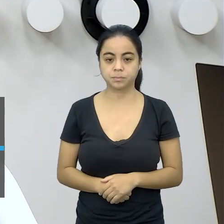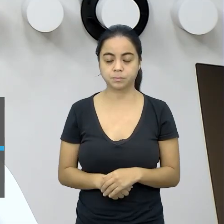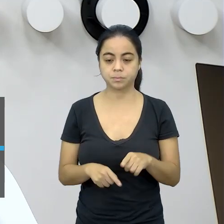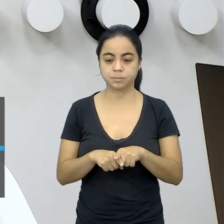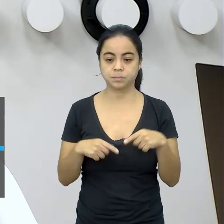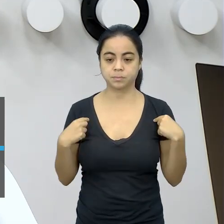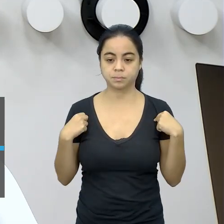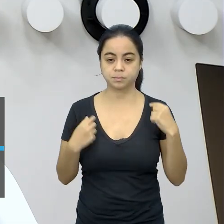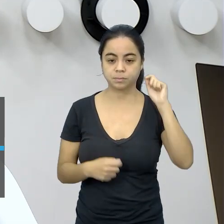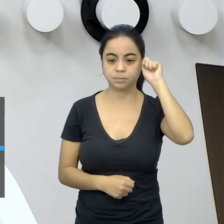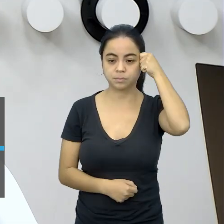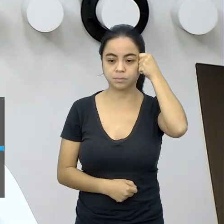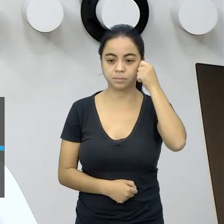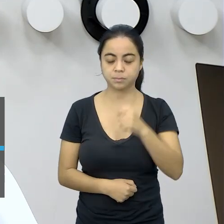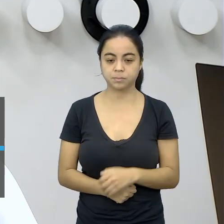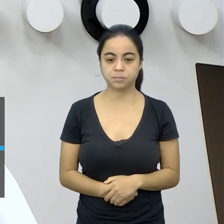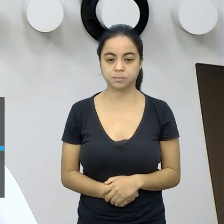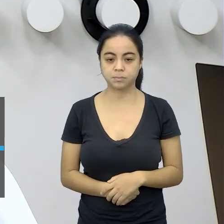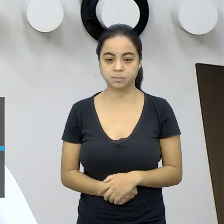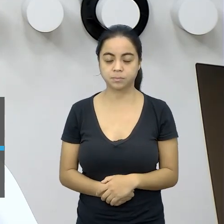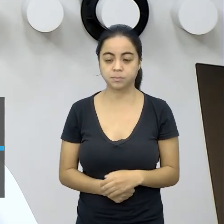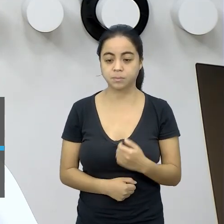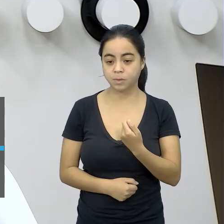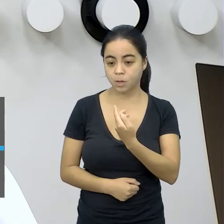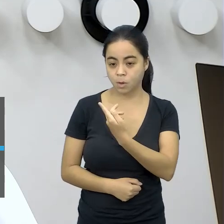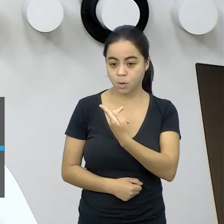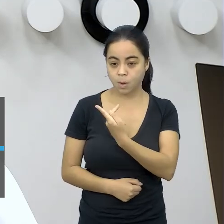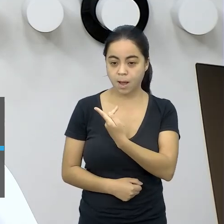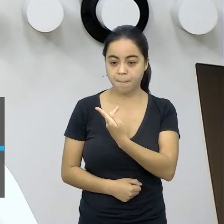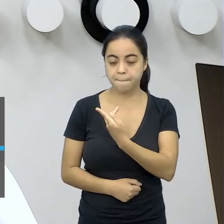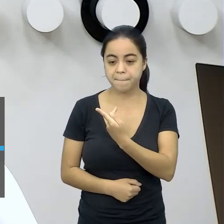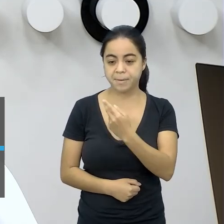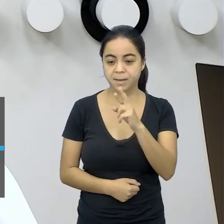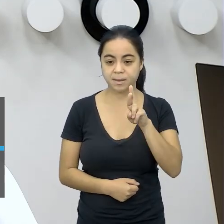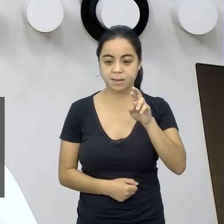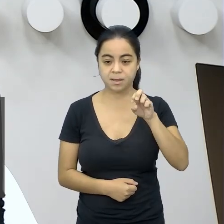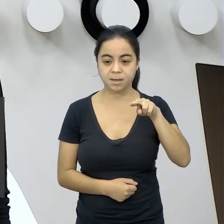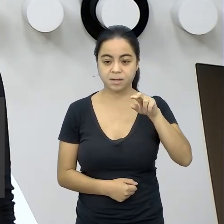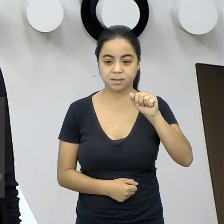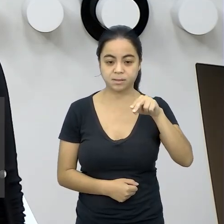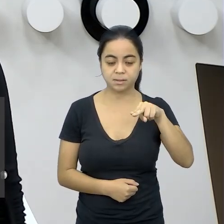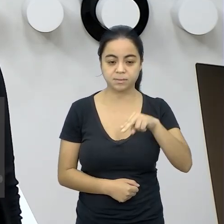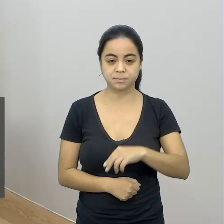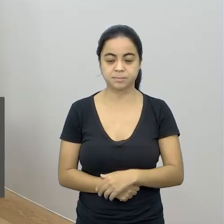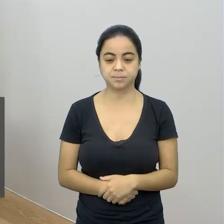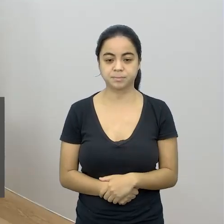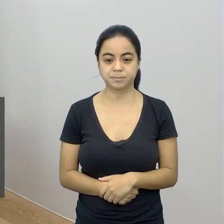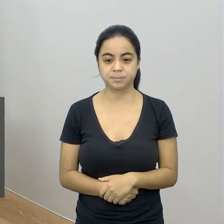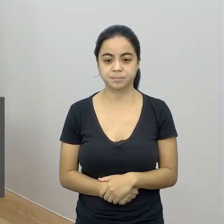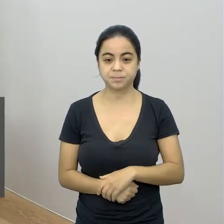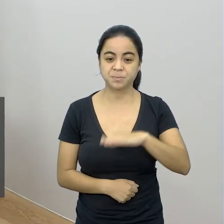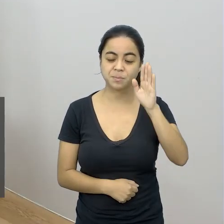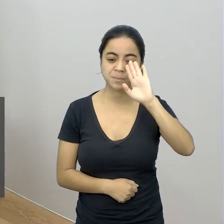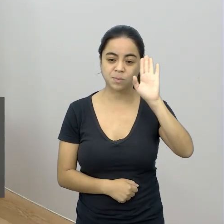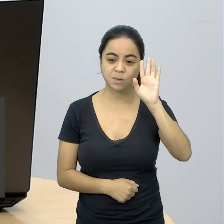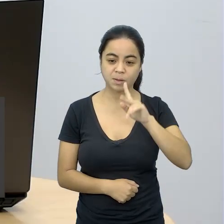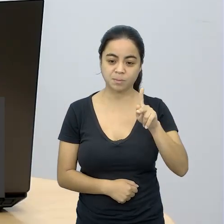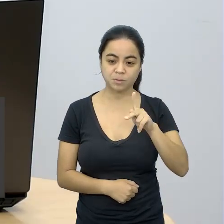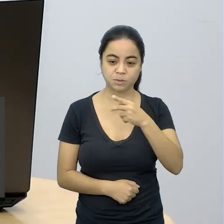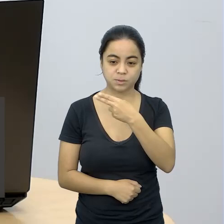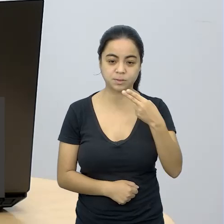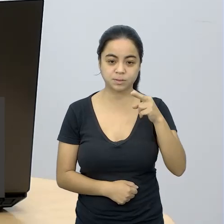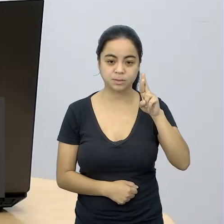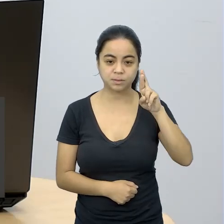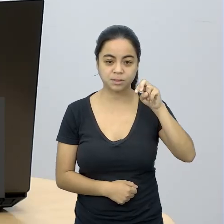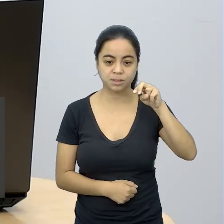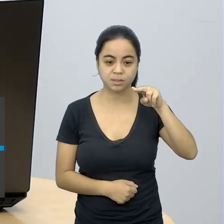com uma camiseta preta. Hoje estou acompanhada do Renan. Olá, Renan. Oi, Tati, tudo bem? Olá, professores, meu nome é Renan,